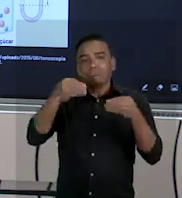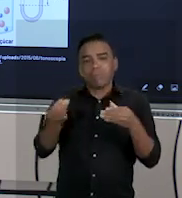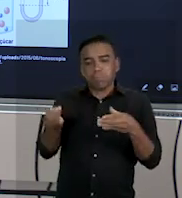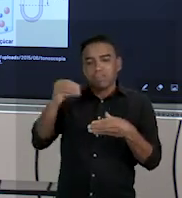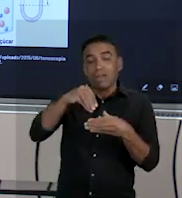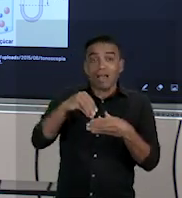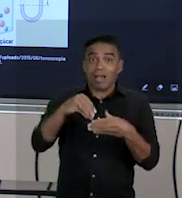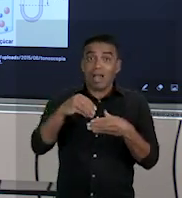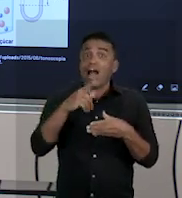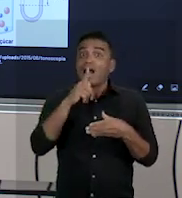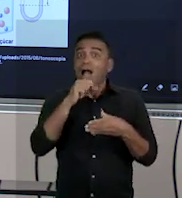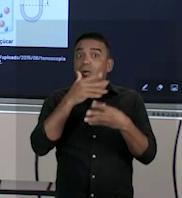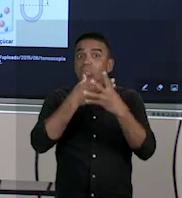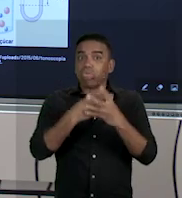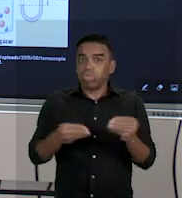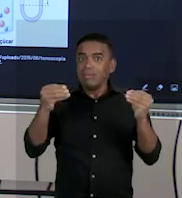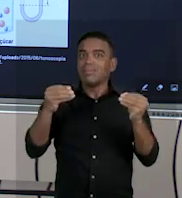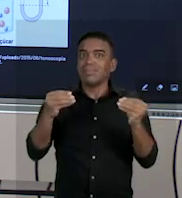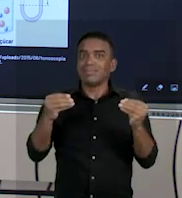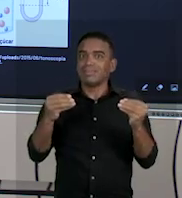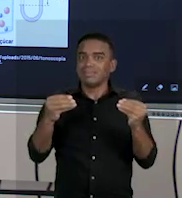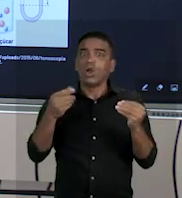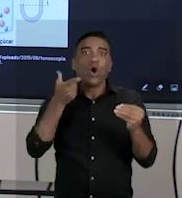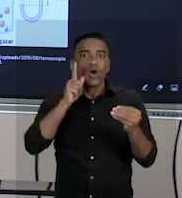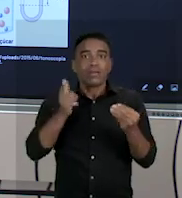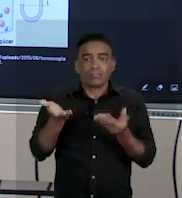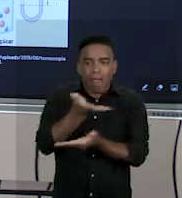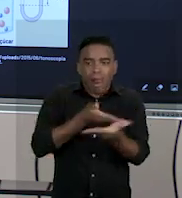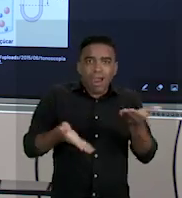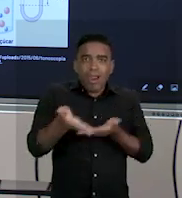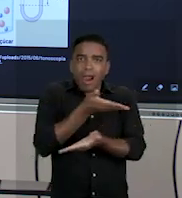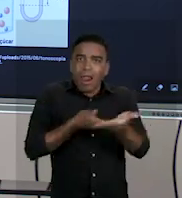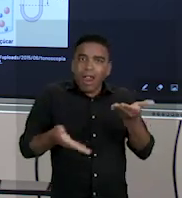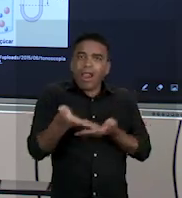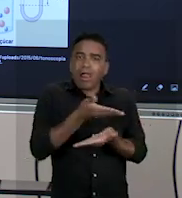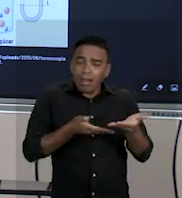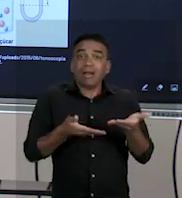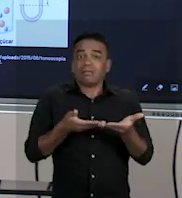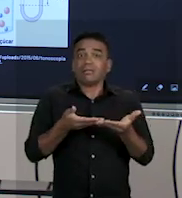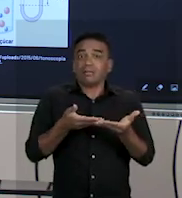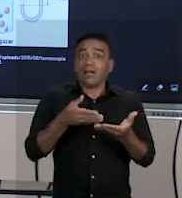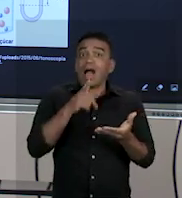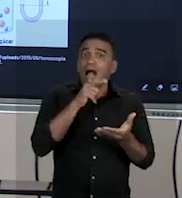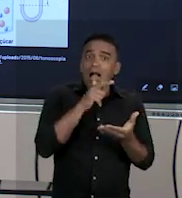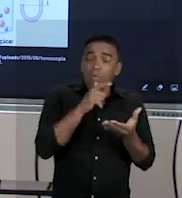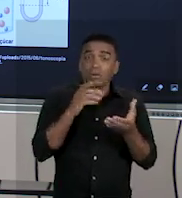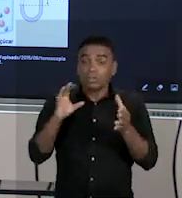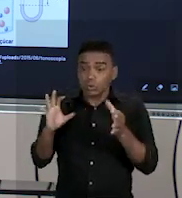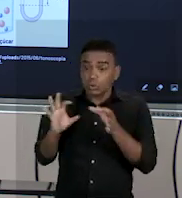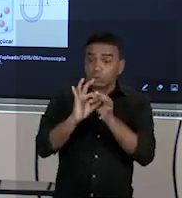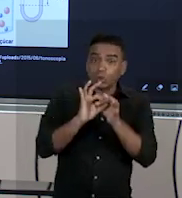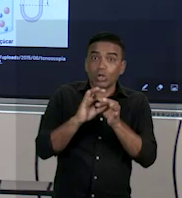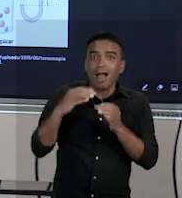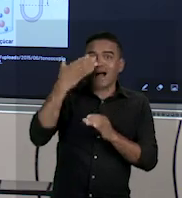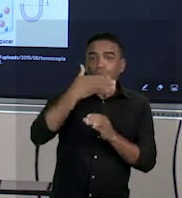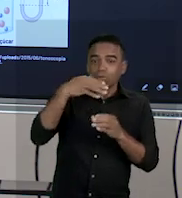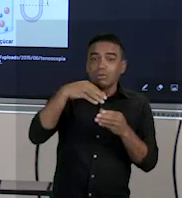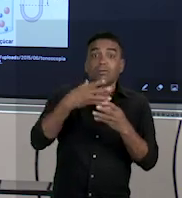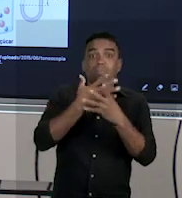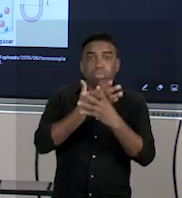consegue dissolver, ou seja, a água consegue interagir com esse soluto. Se ela interage com o